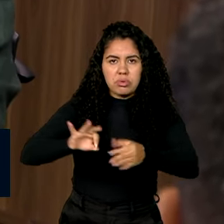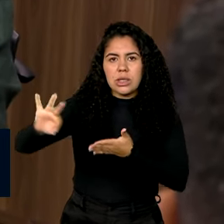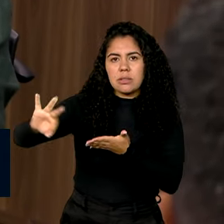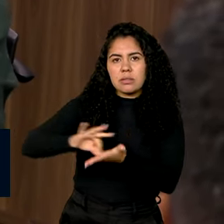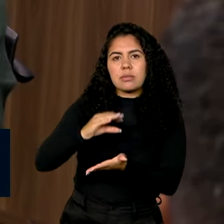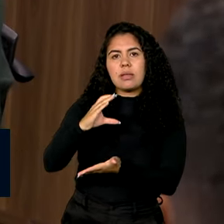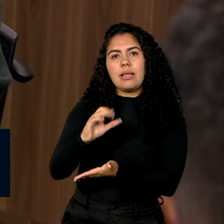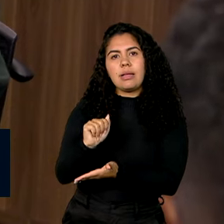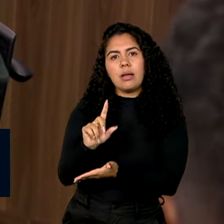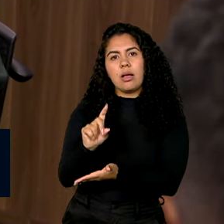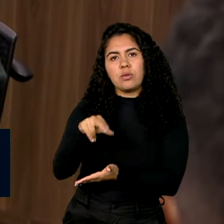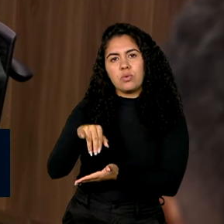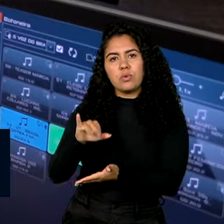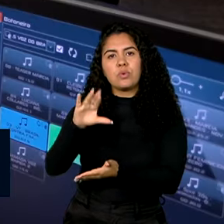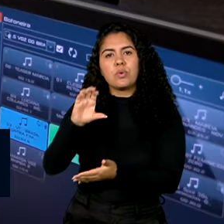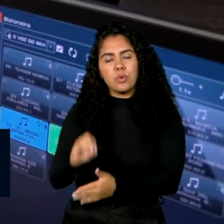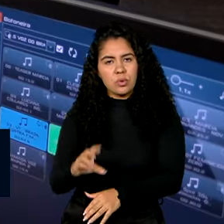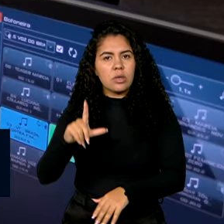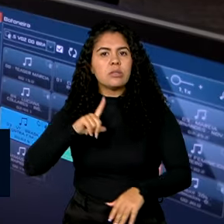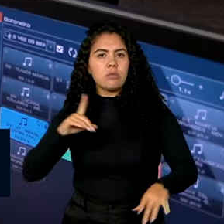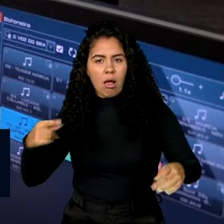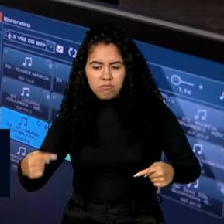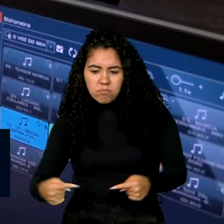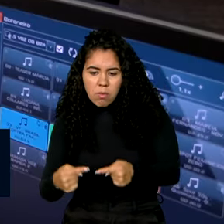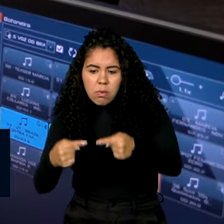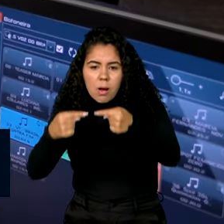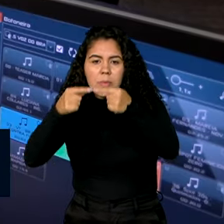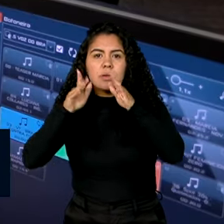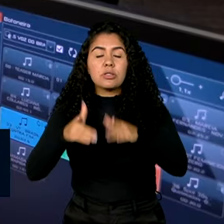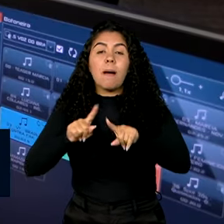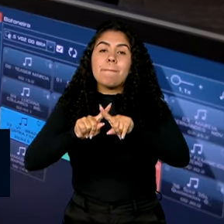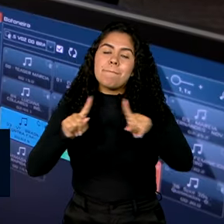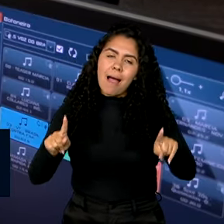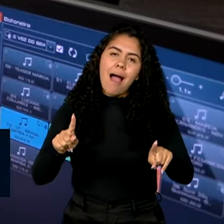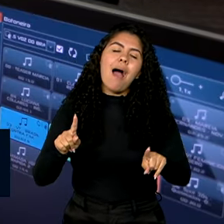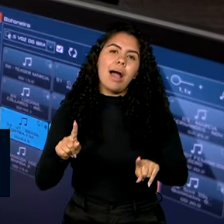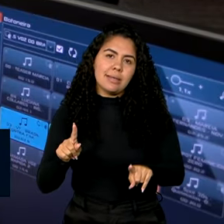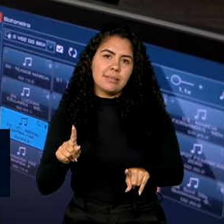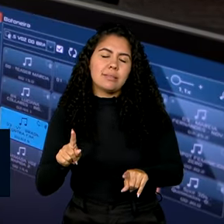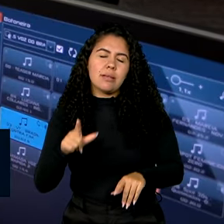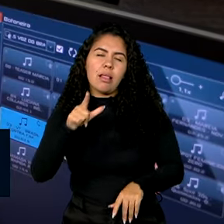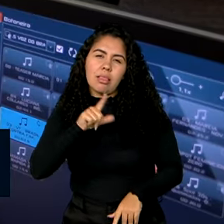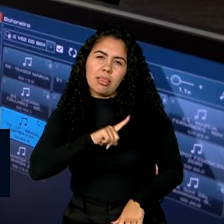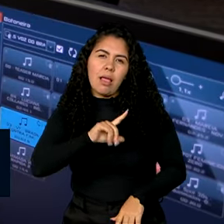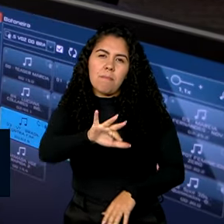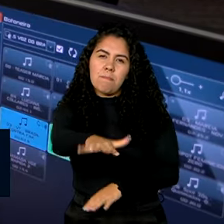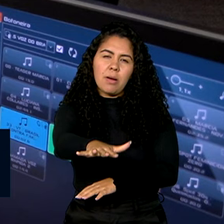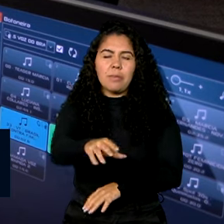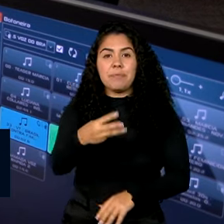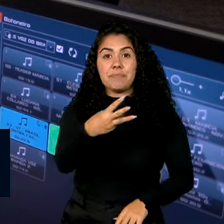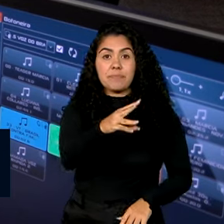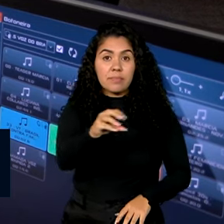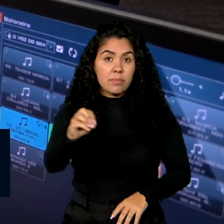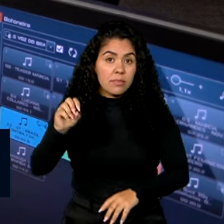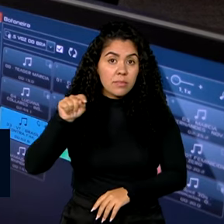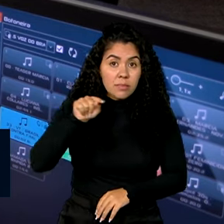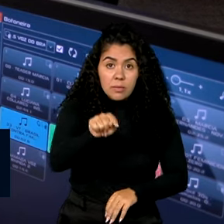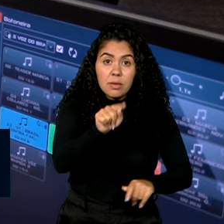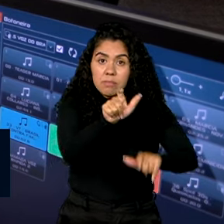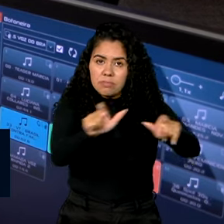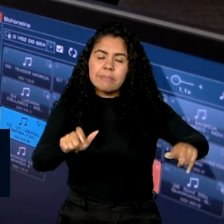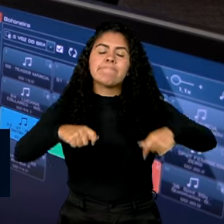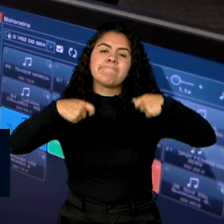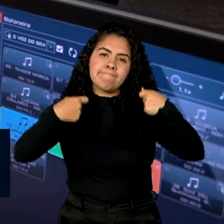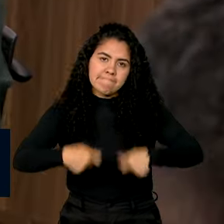único já estão com a sua cação regularizada mas nós a Ainda temos aproximadamente 300.000 pessoas que precisam